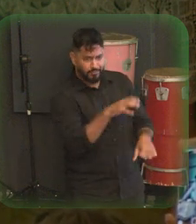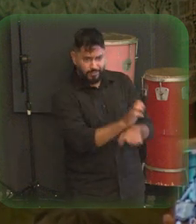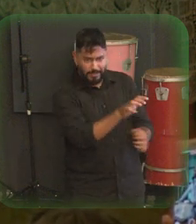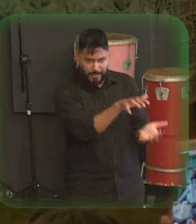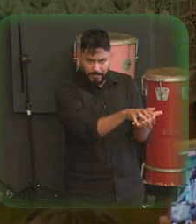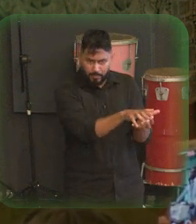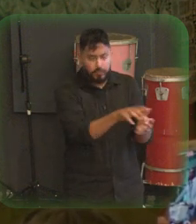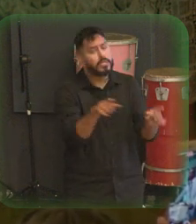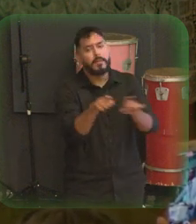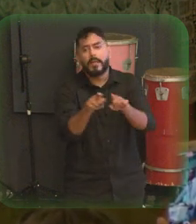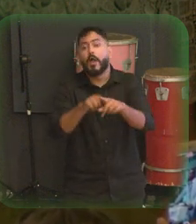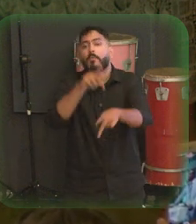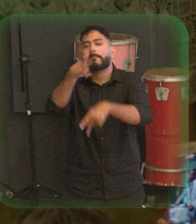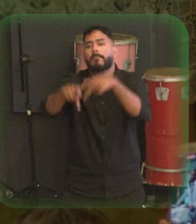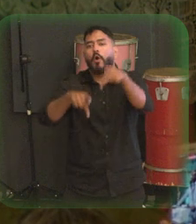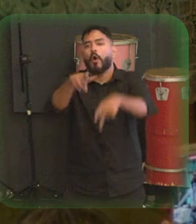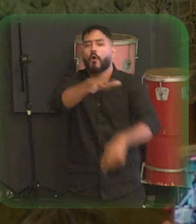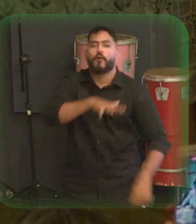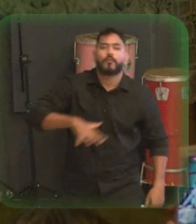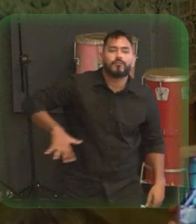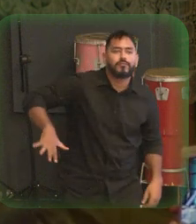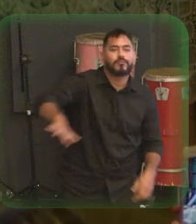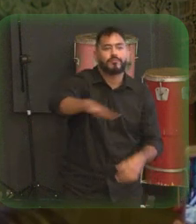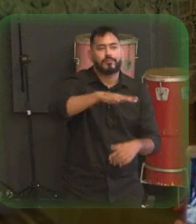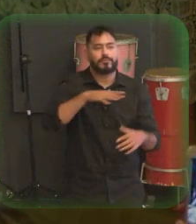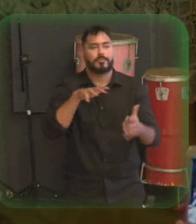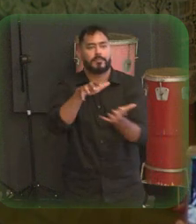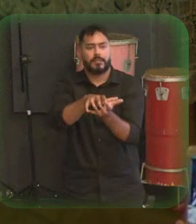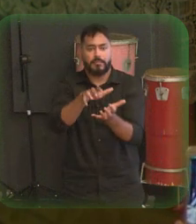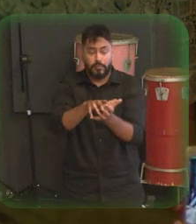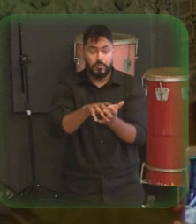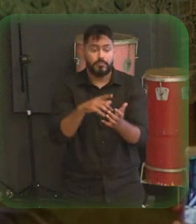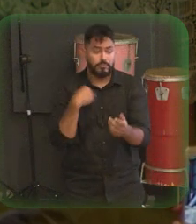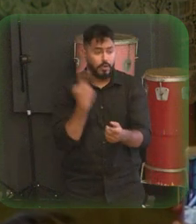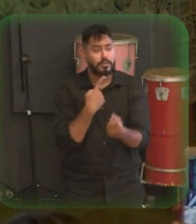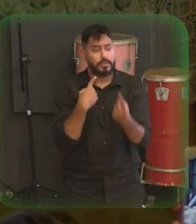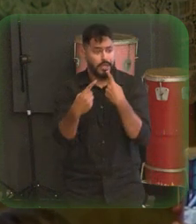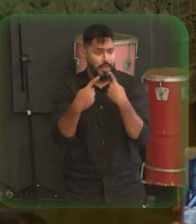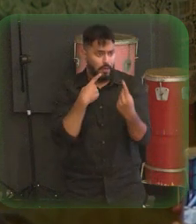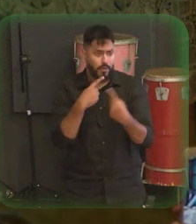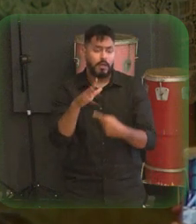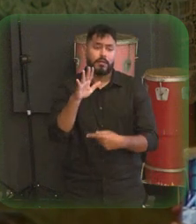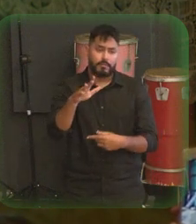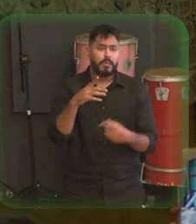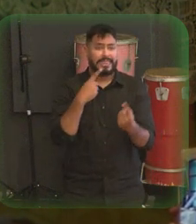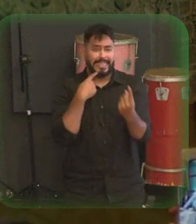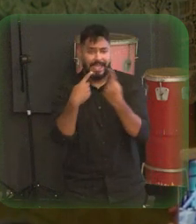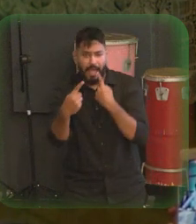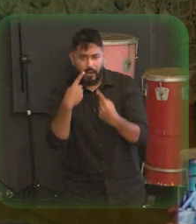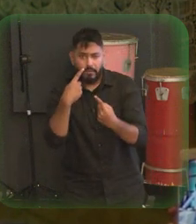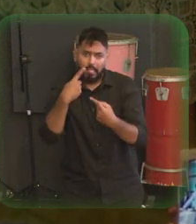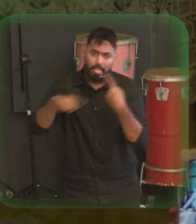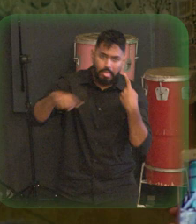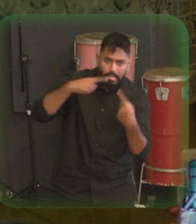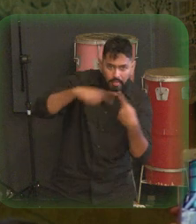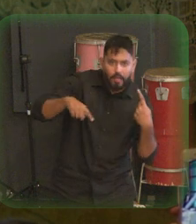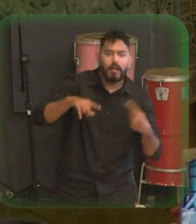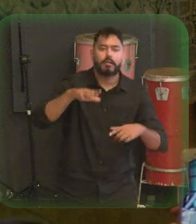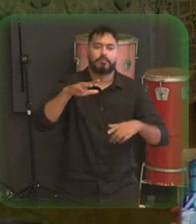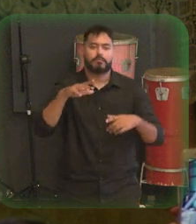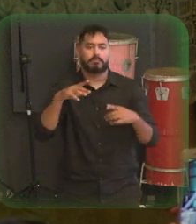Me colocar à disposição para que nós possamos estabelecer diálogo. E diálogo, às vezes, tem discordância, tem